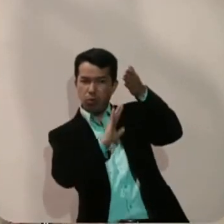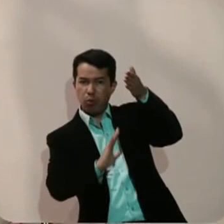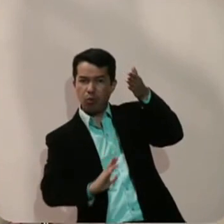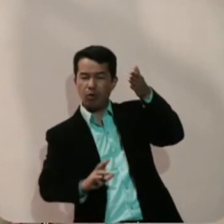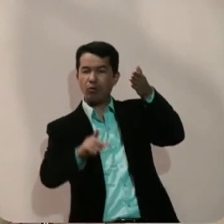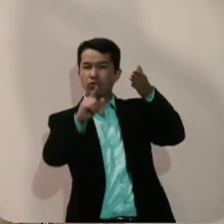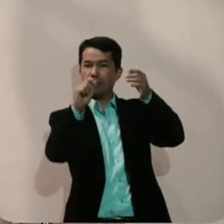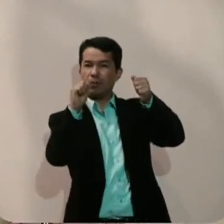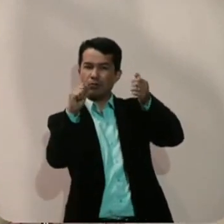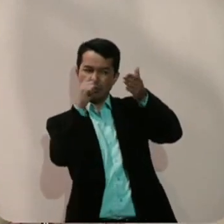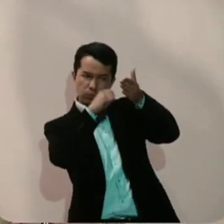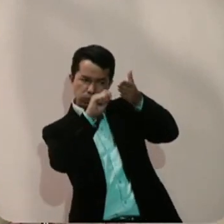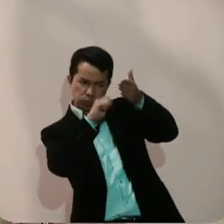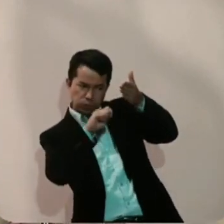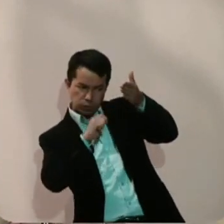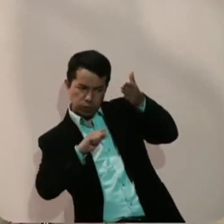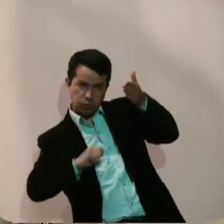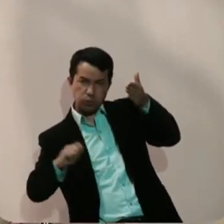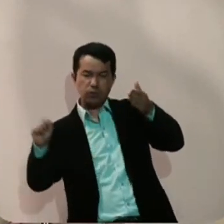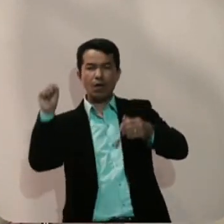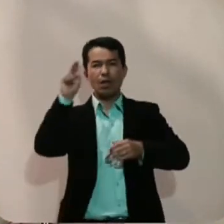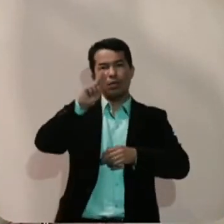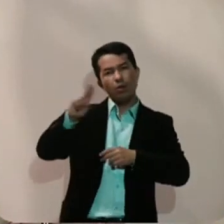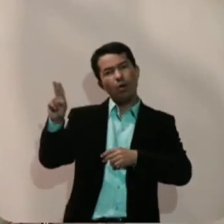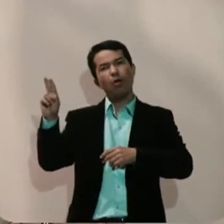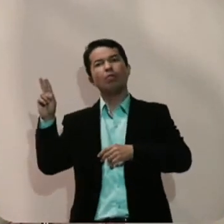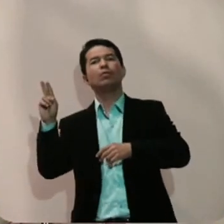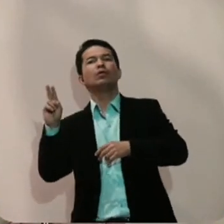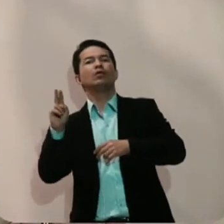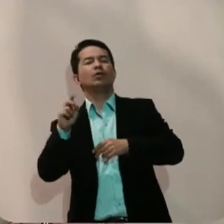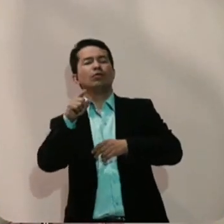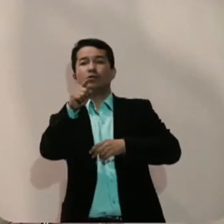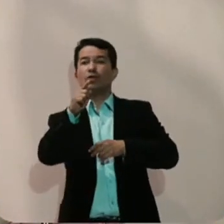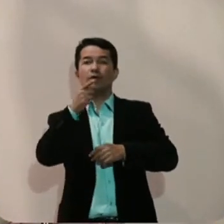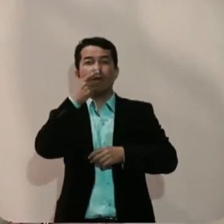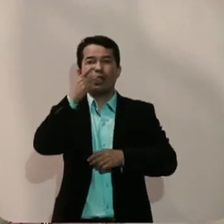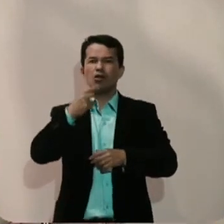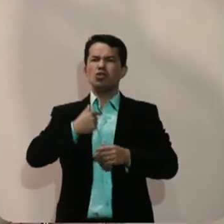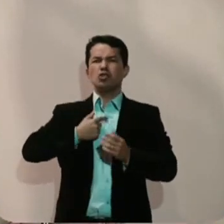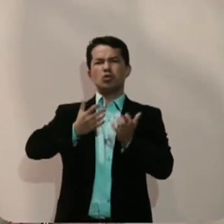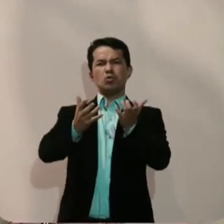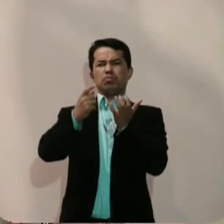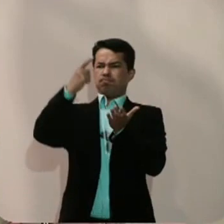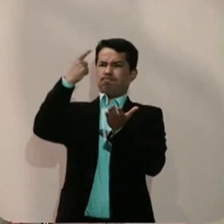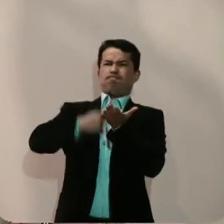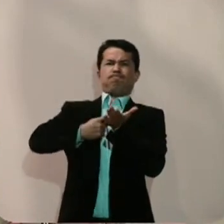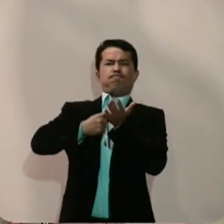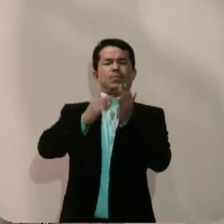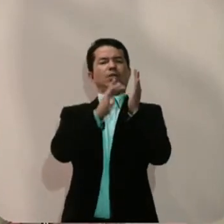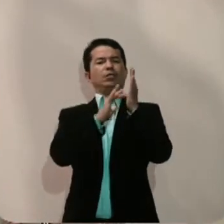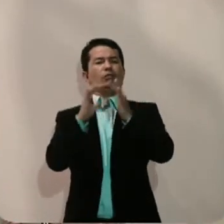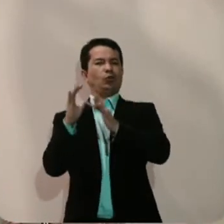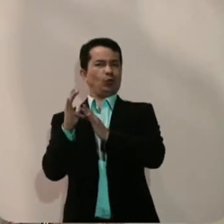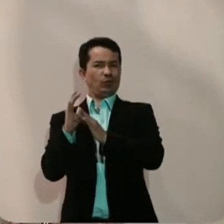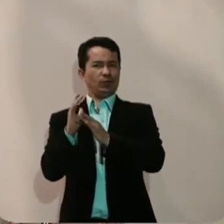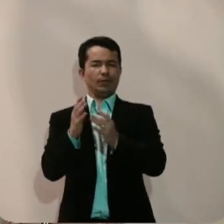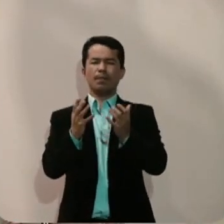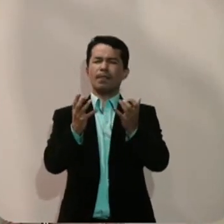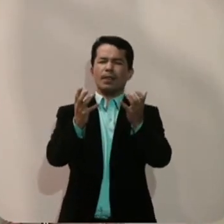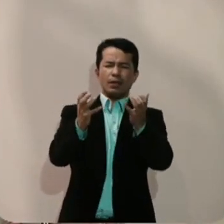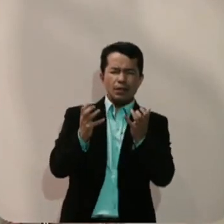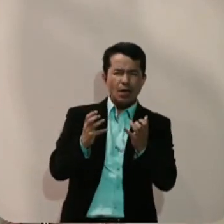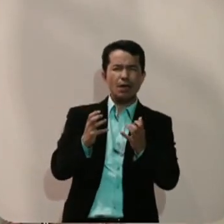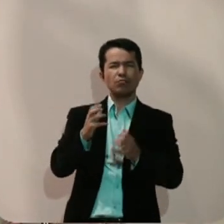voltar para Jesus, eu quero me comprometer com Ele, com a sua igreja, eu quero que alguém me ajude